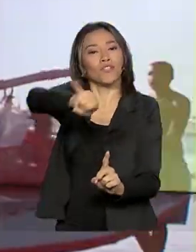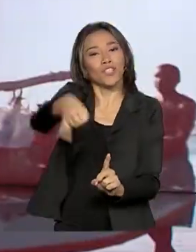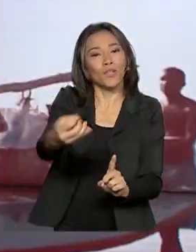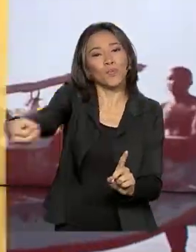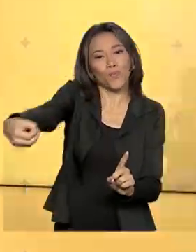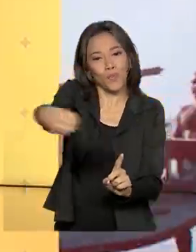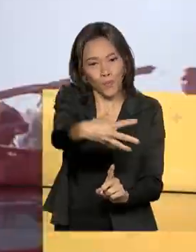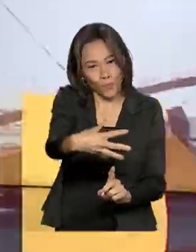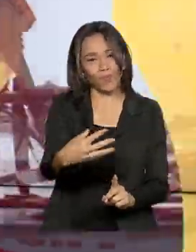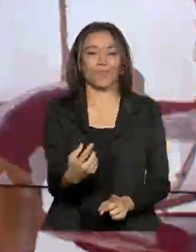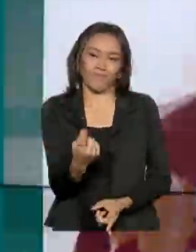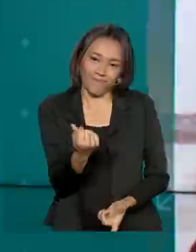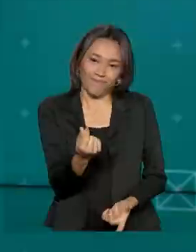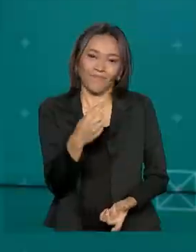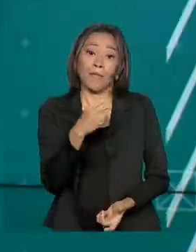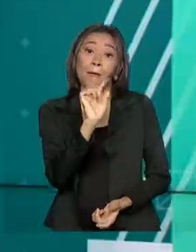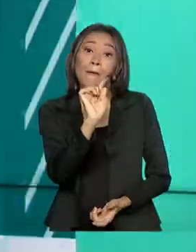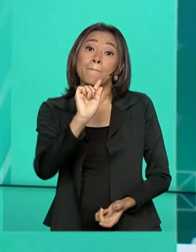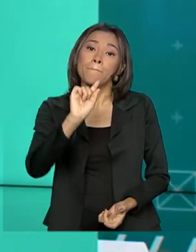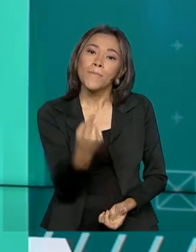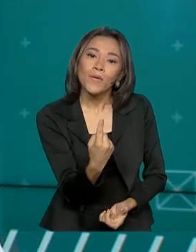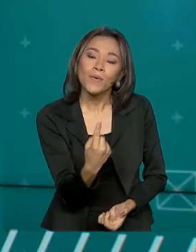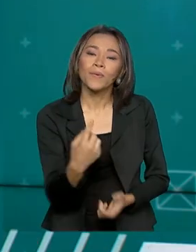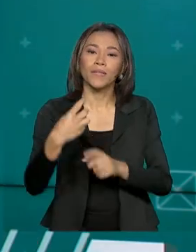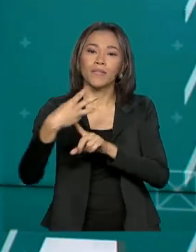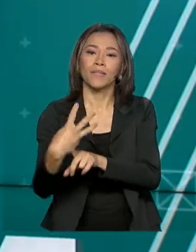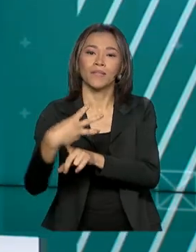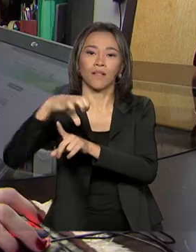novo valor do mínimo, R$.039.